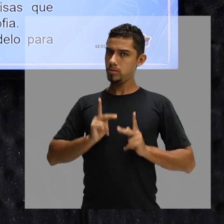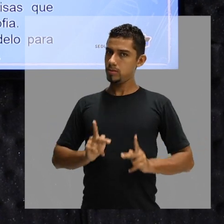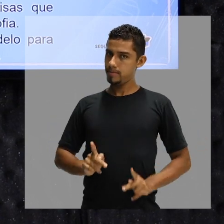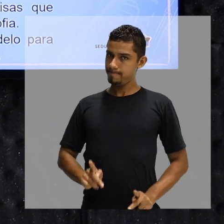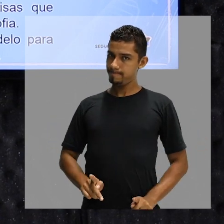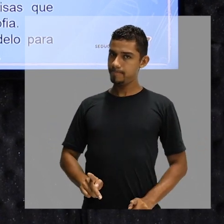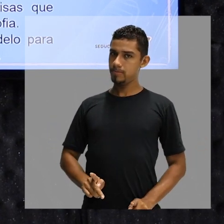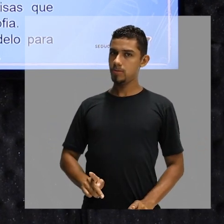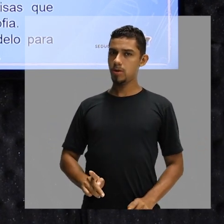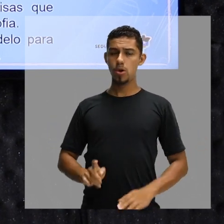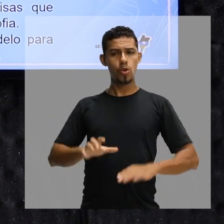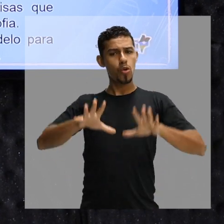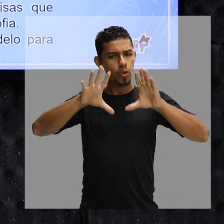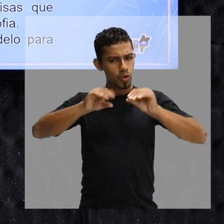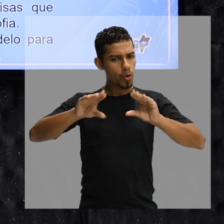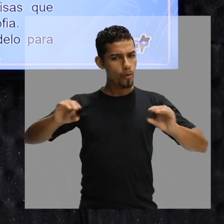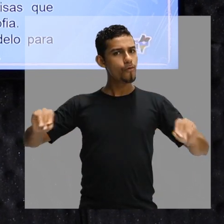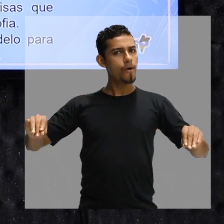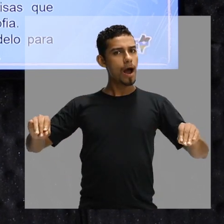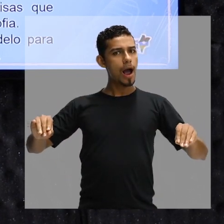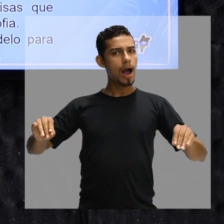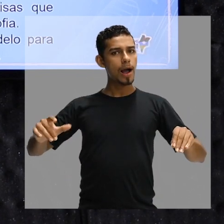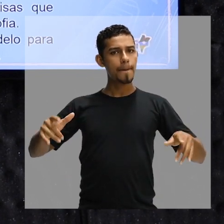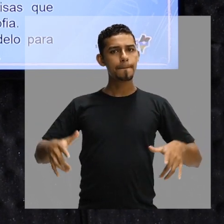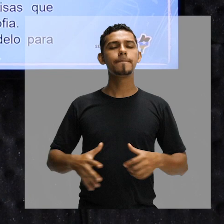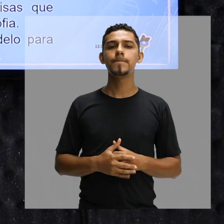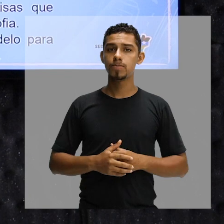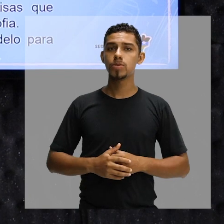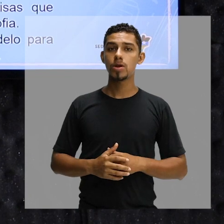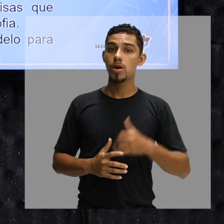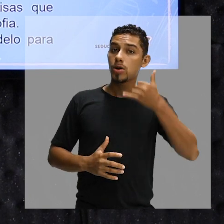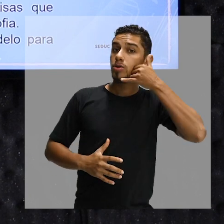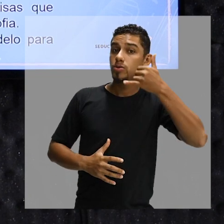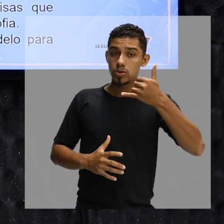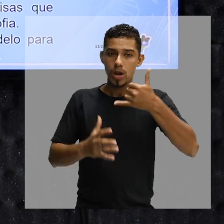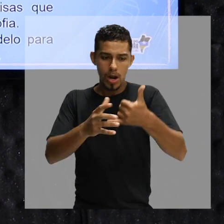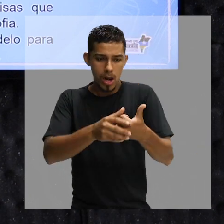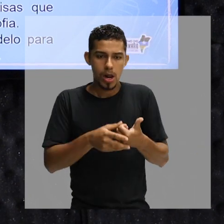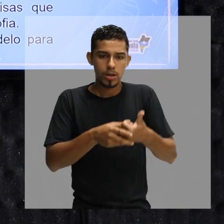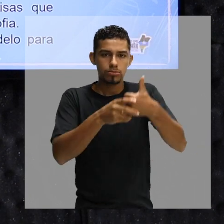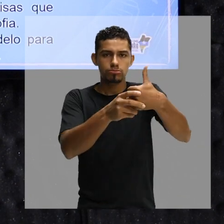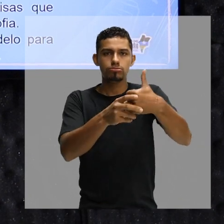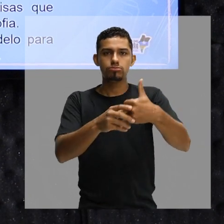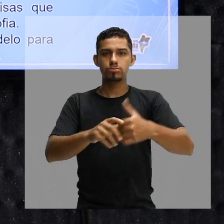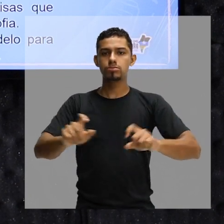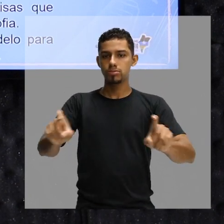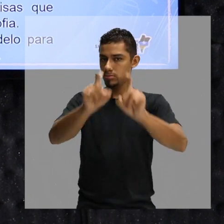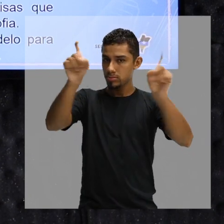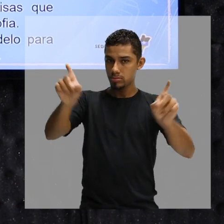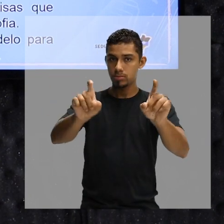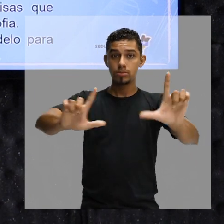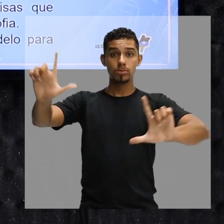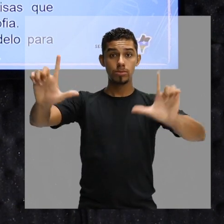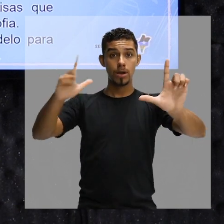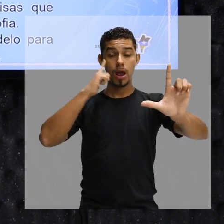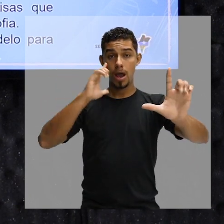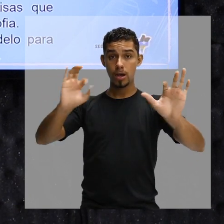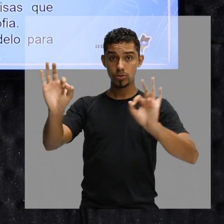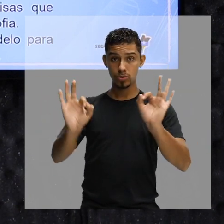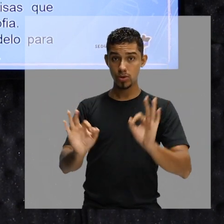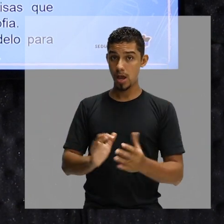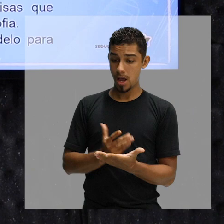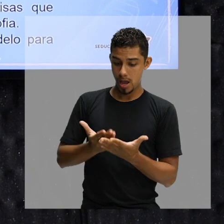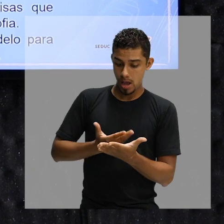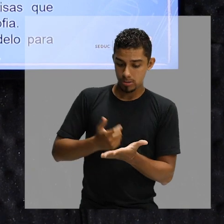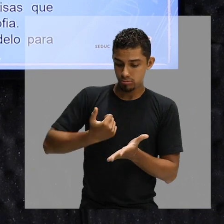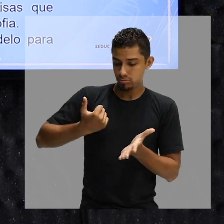aí na cadeira. Vambora no sofá, te arruma aí, pega esse celular, coloca direitinho, ajeita essa TV, ajeita esse tablet e vamos junto. Ok?